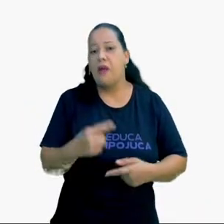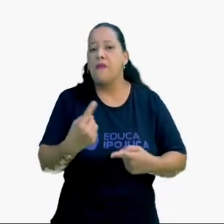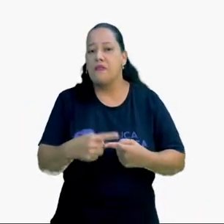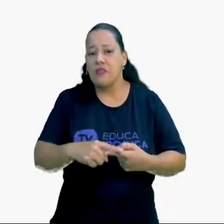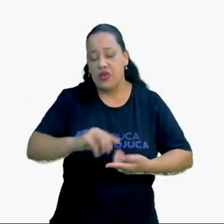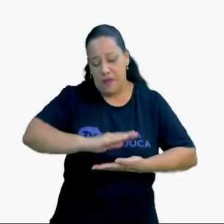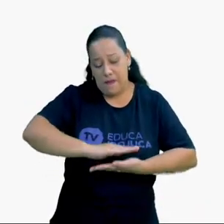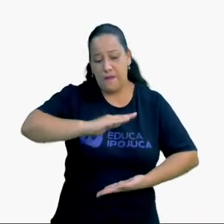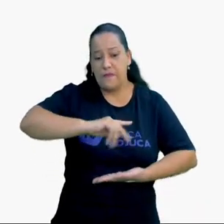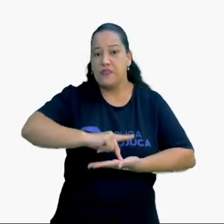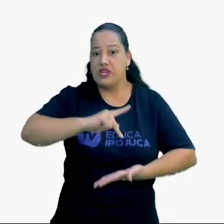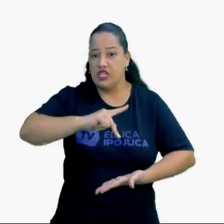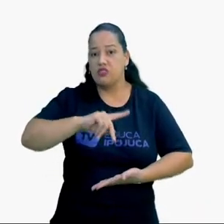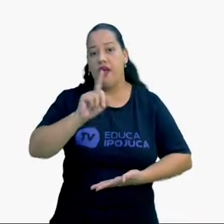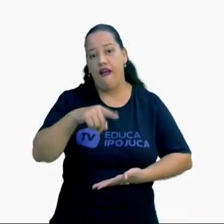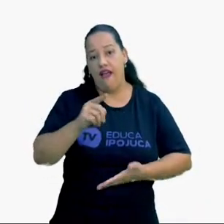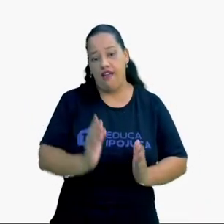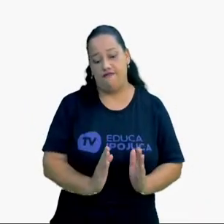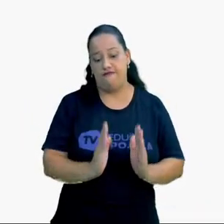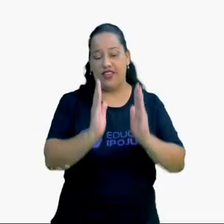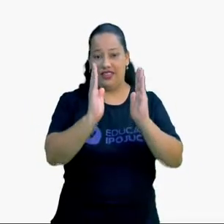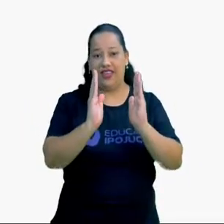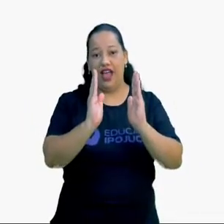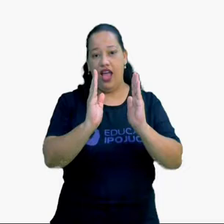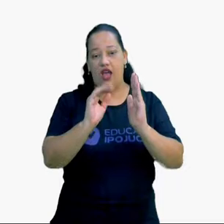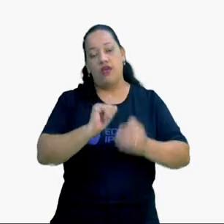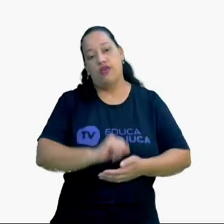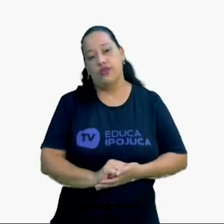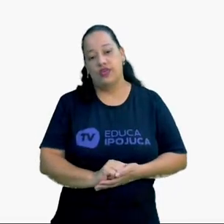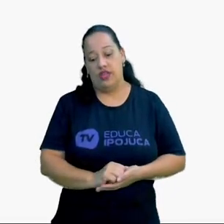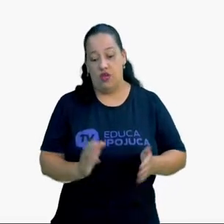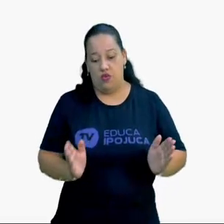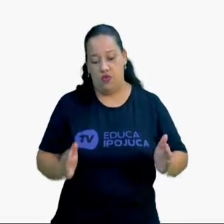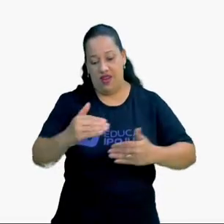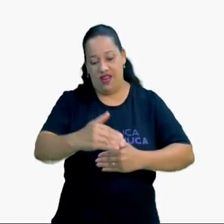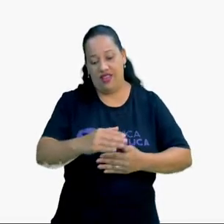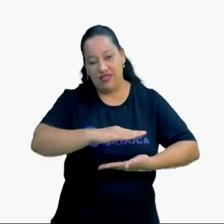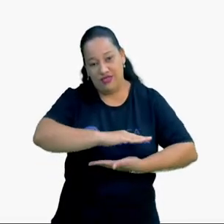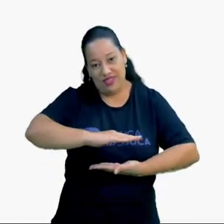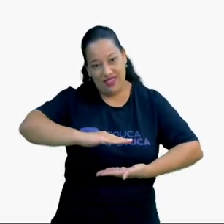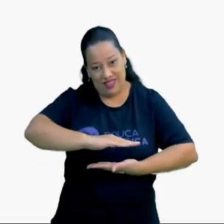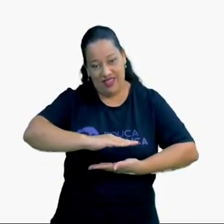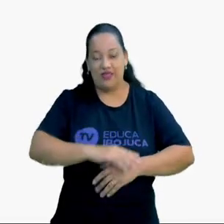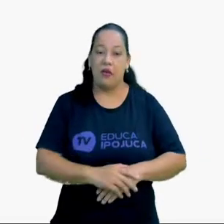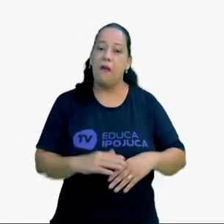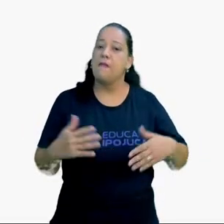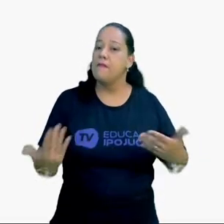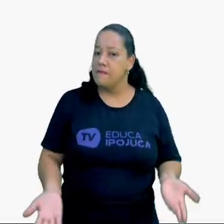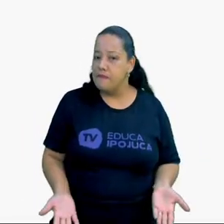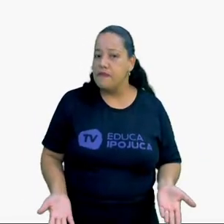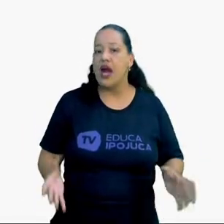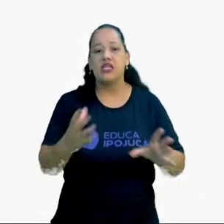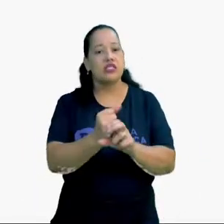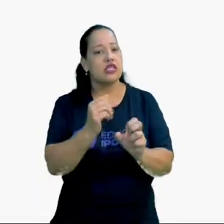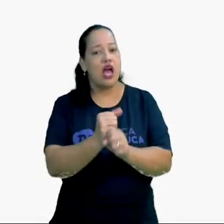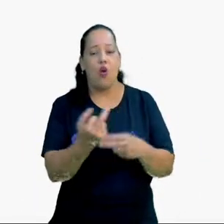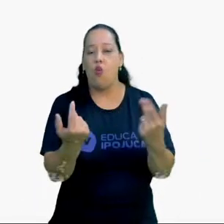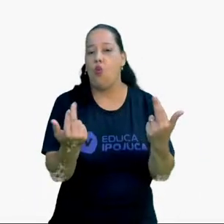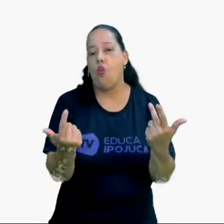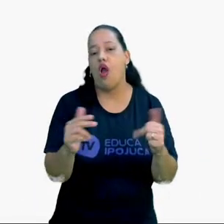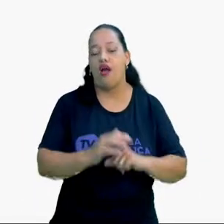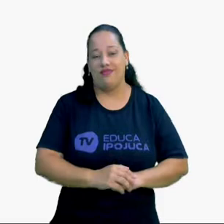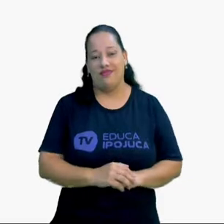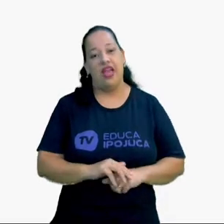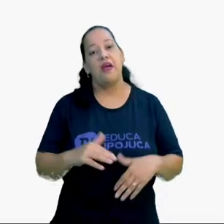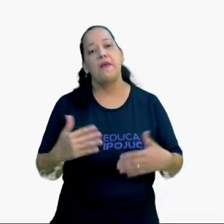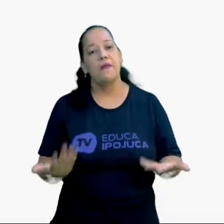fica na forma vertical e o paralelepípedo na forma horizontal. Mas o cálculo é o mesmo. E qual